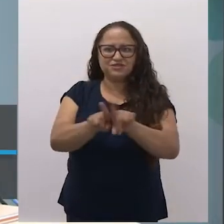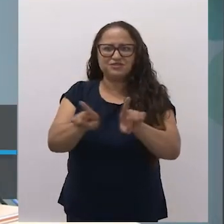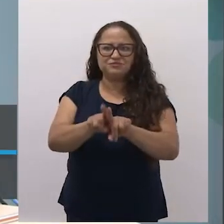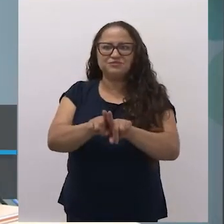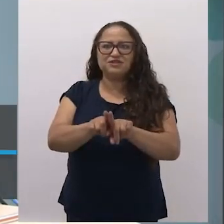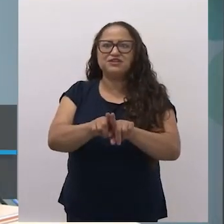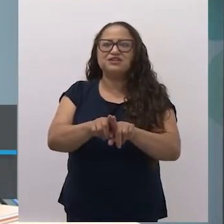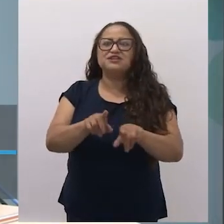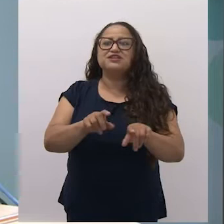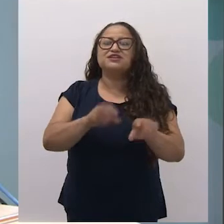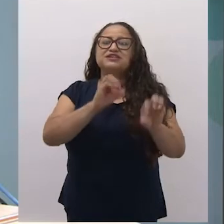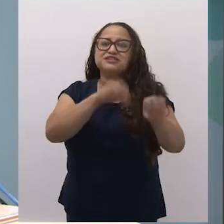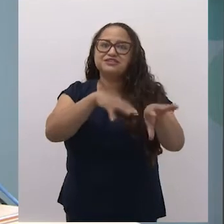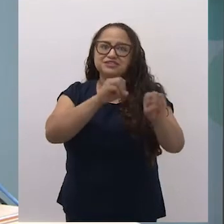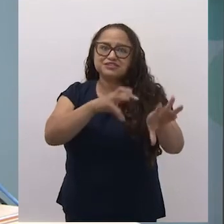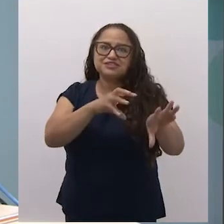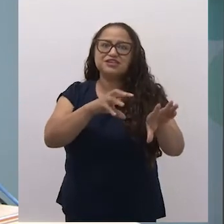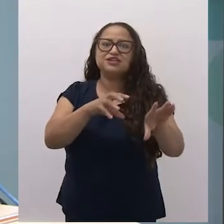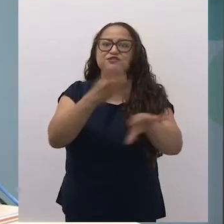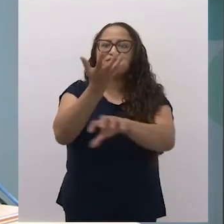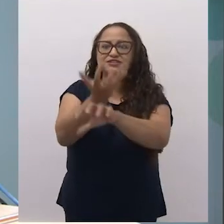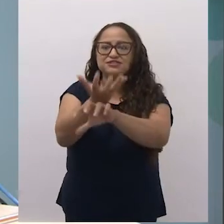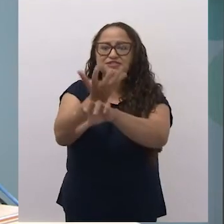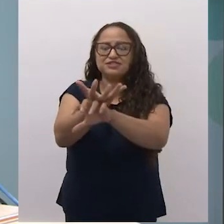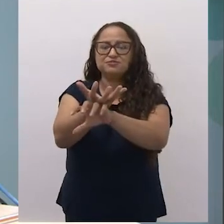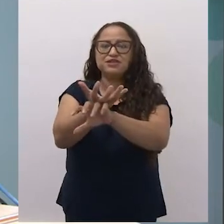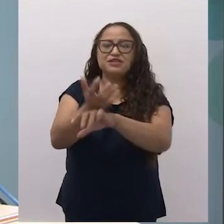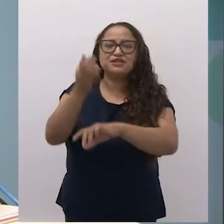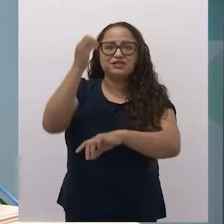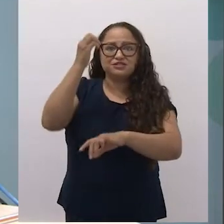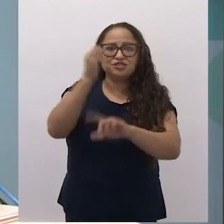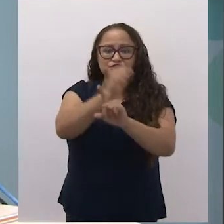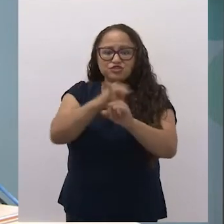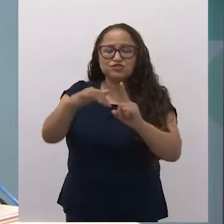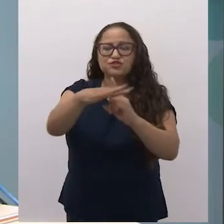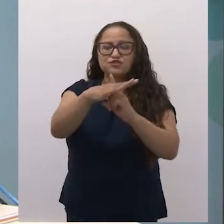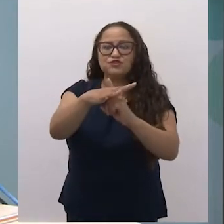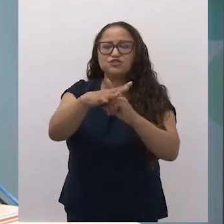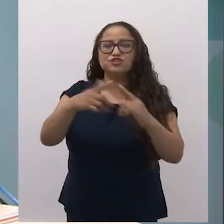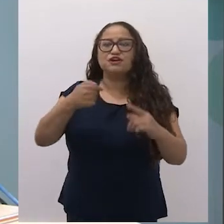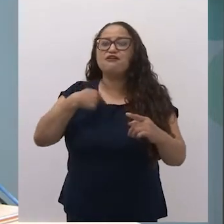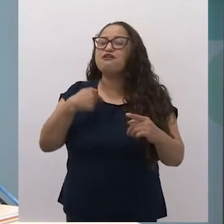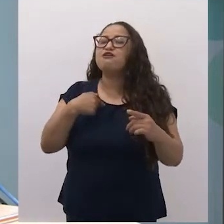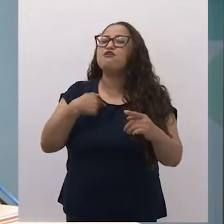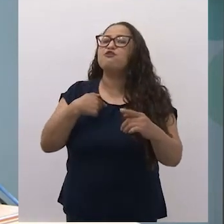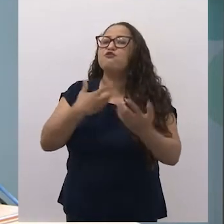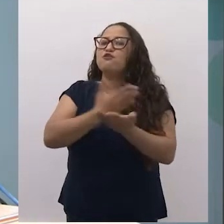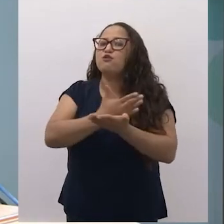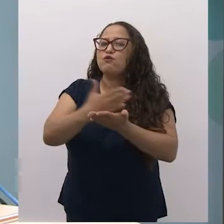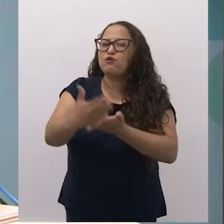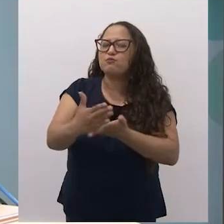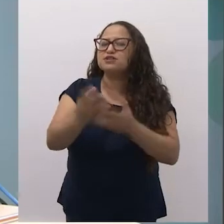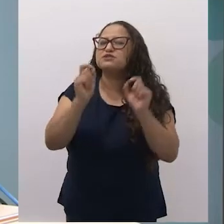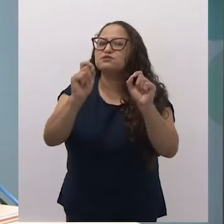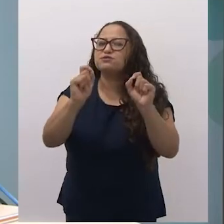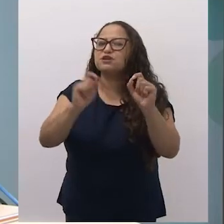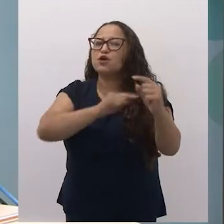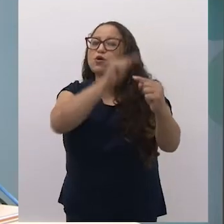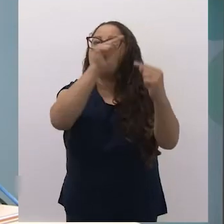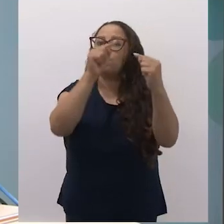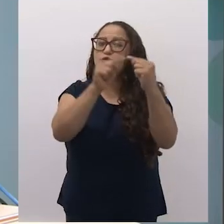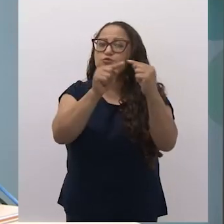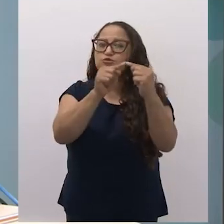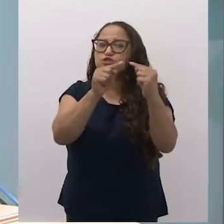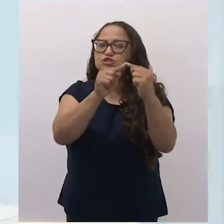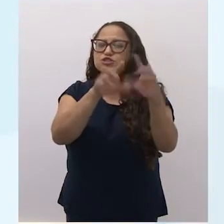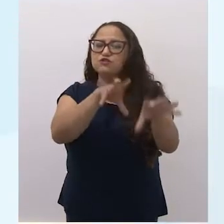o componente de Sociologia lá no ensino médio. Eu vou começar a formação de hoje apresentando os objetivos